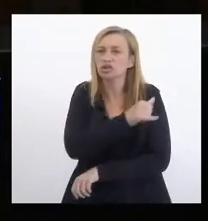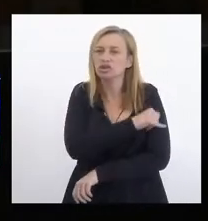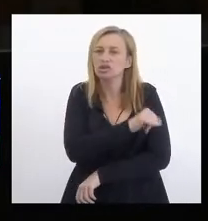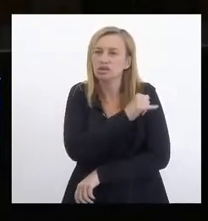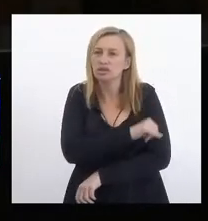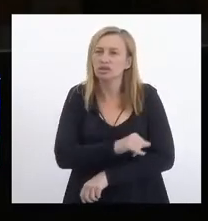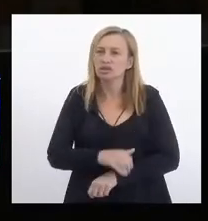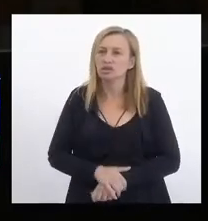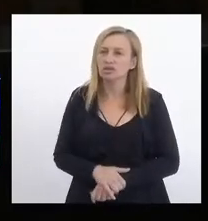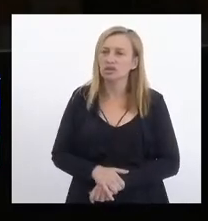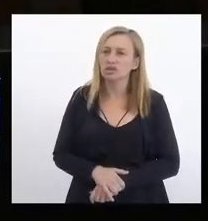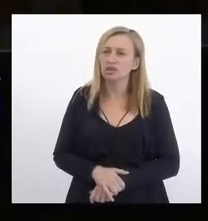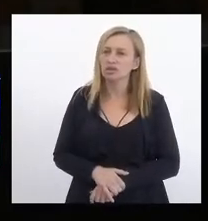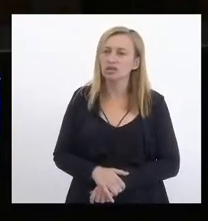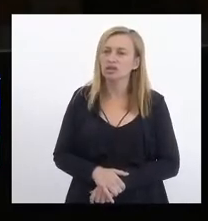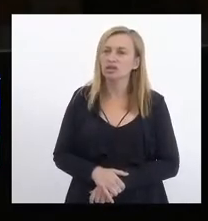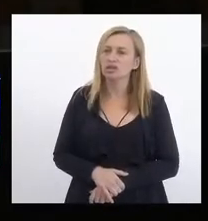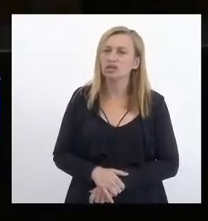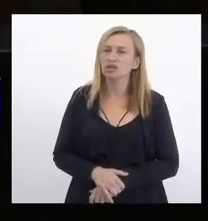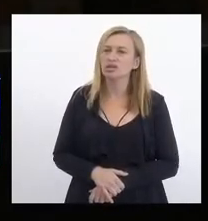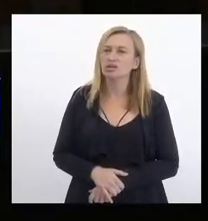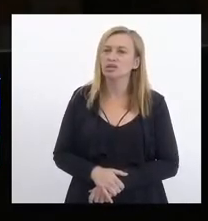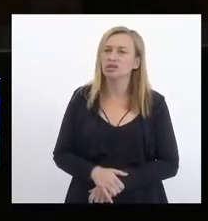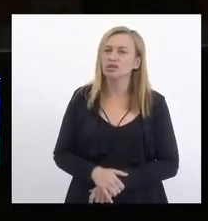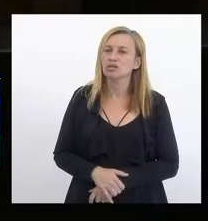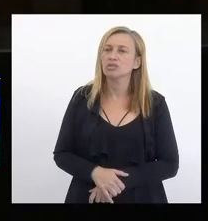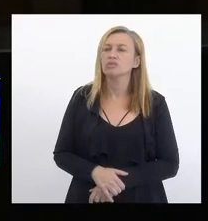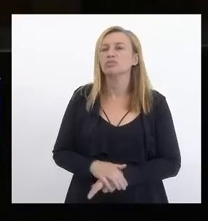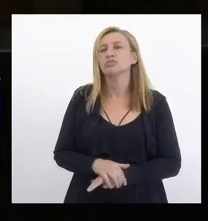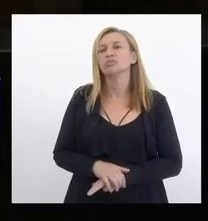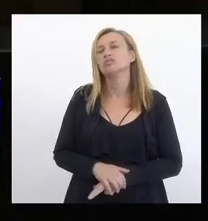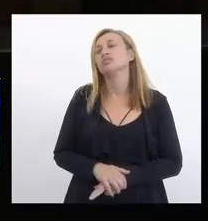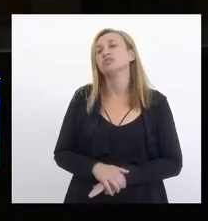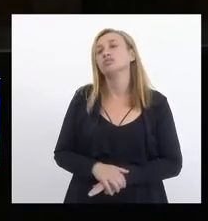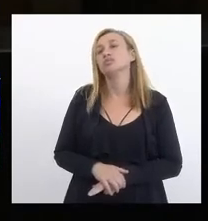serem alimentadas, portanto,